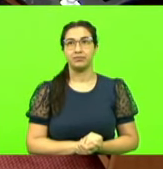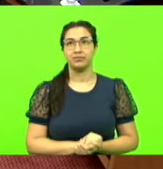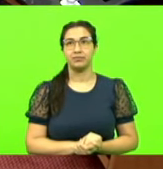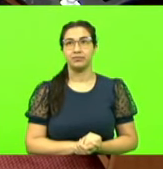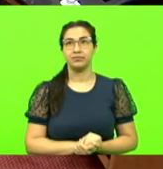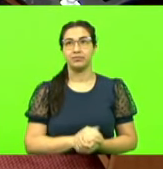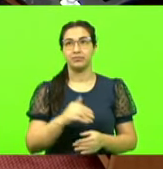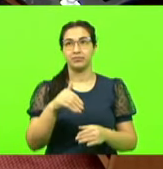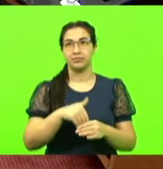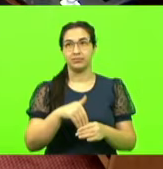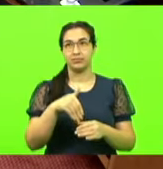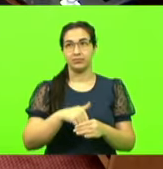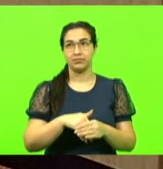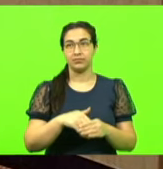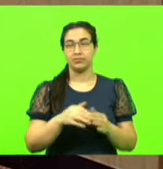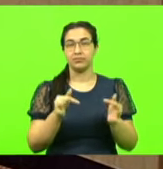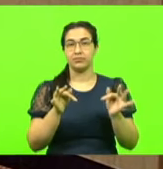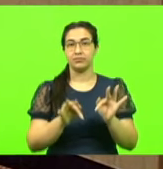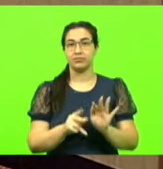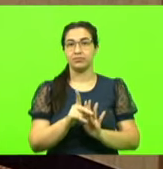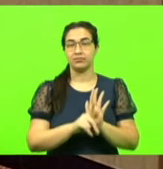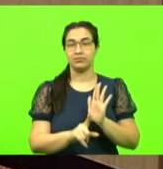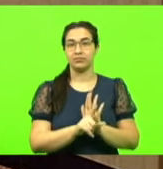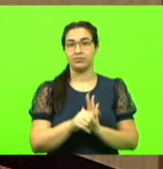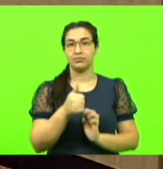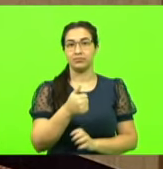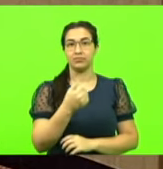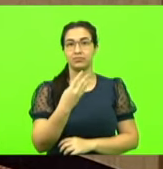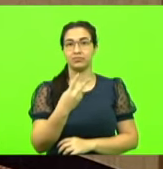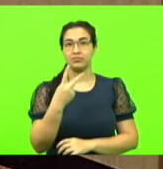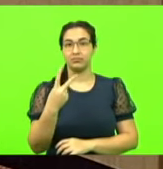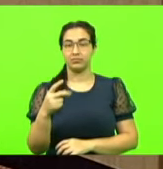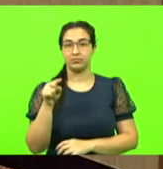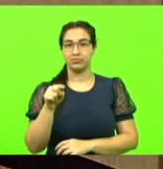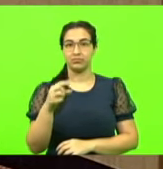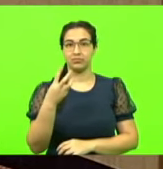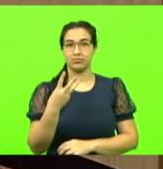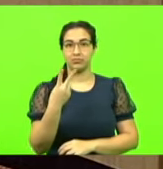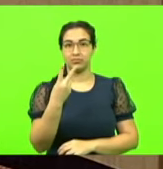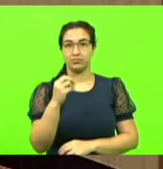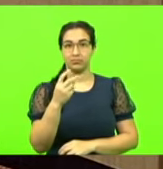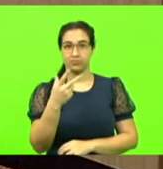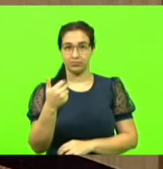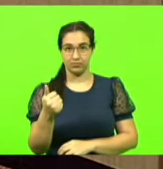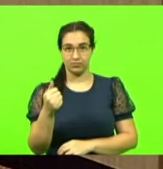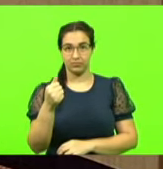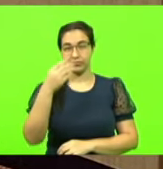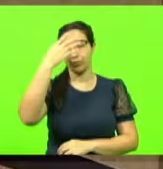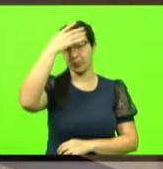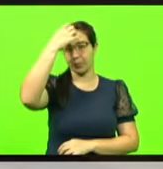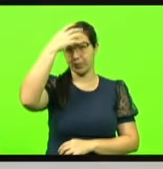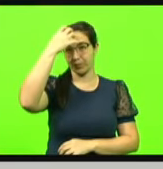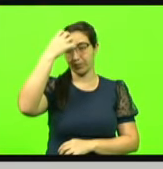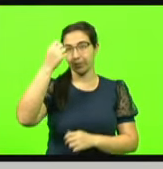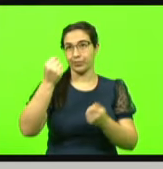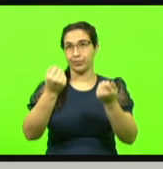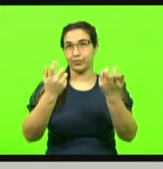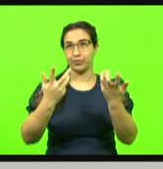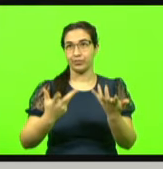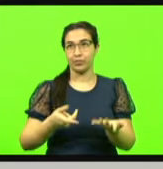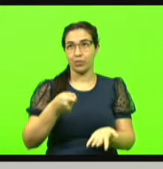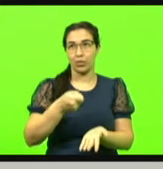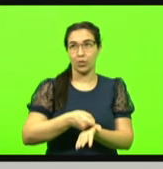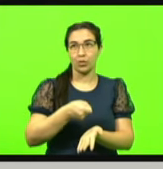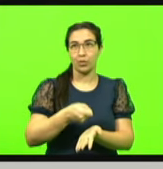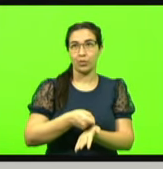Em votação, redação final do projeto de lei 142.3 de 2021, autor deputado Ismael dos Santos, dispõe sobre a obrigatoriedade